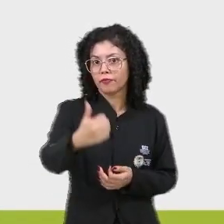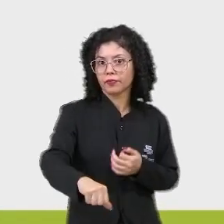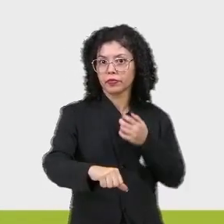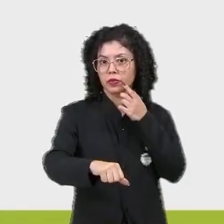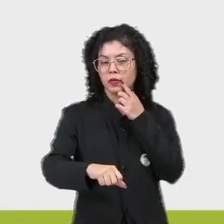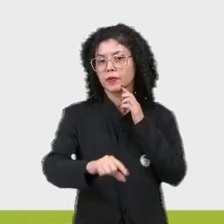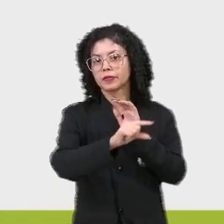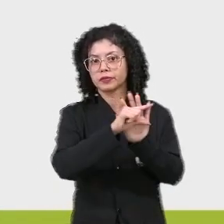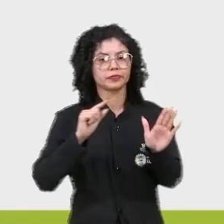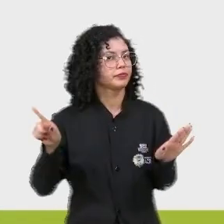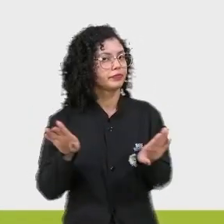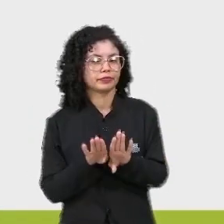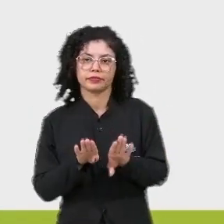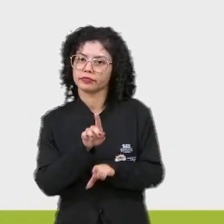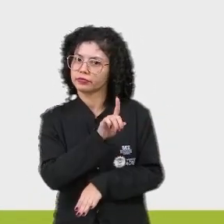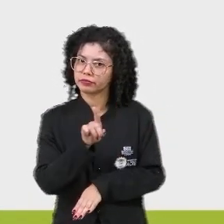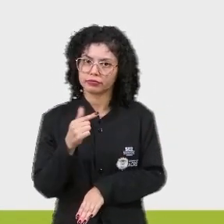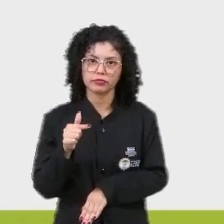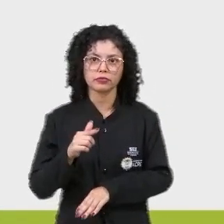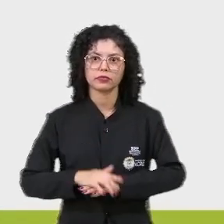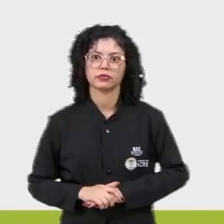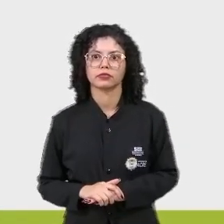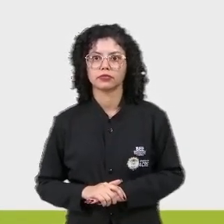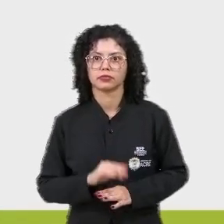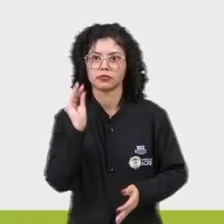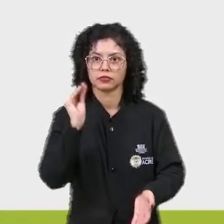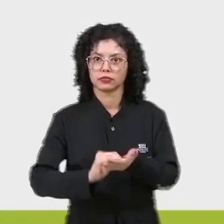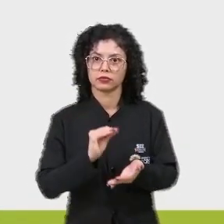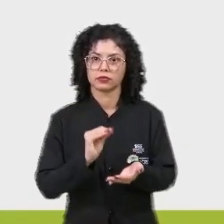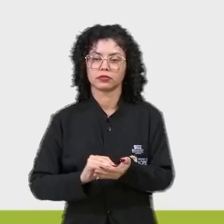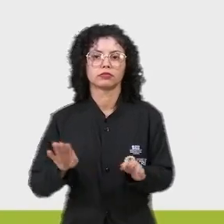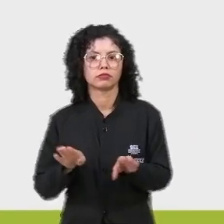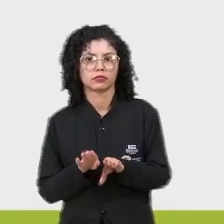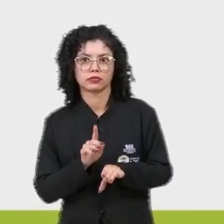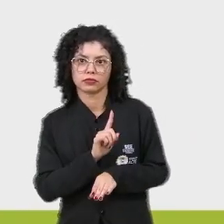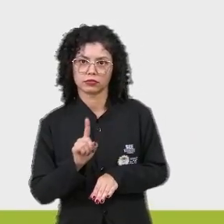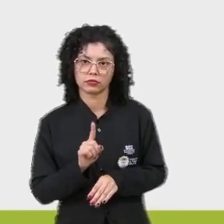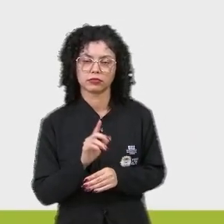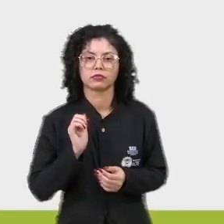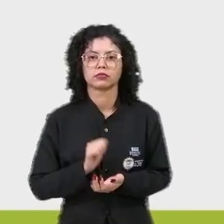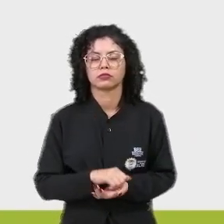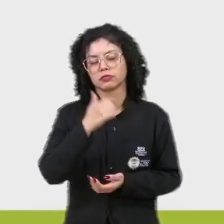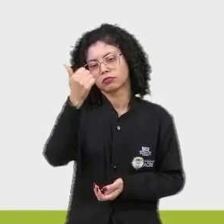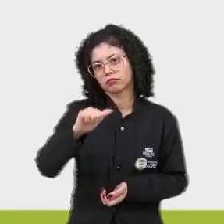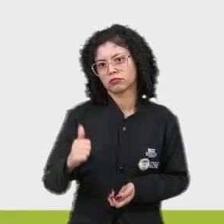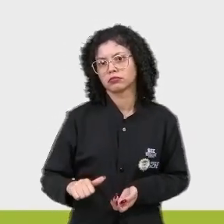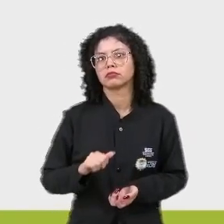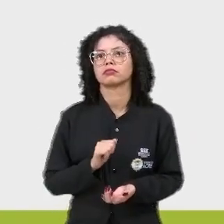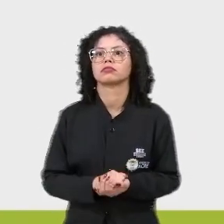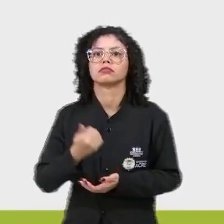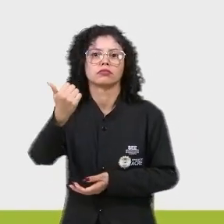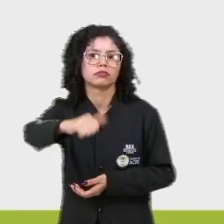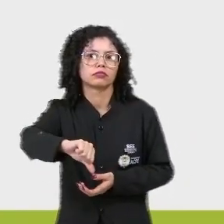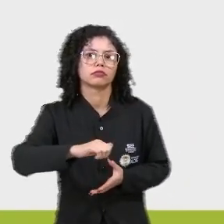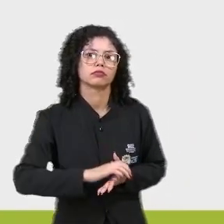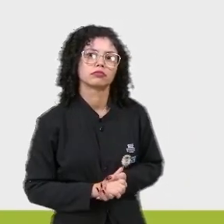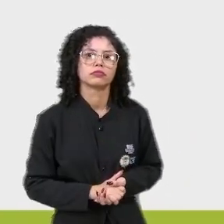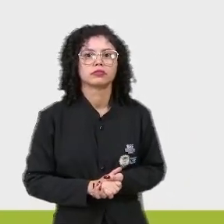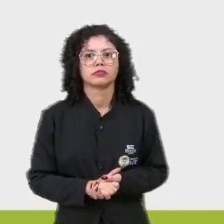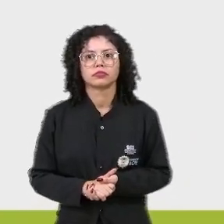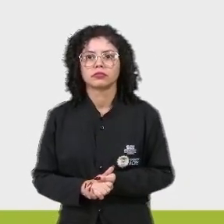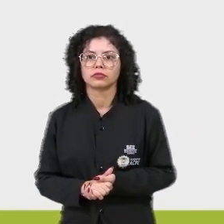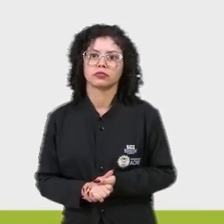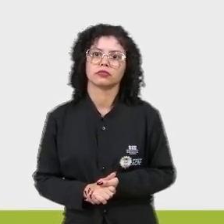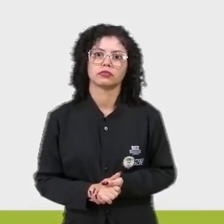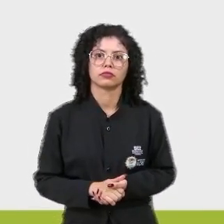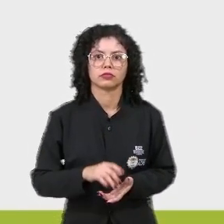dos versos, não há essa negação também. Ausência de recursos, também é uma avaliação negativa. Se você